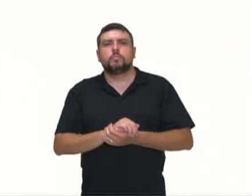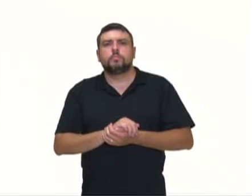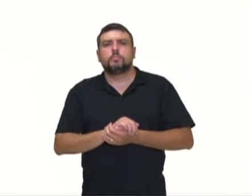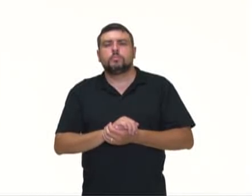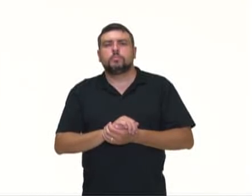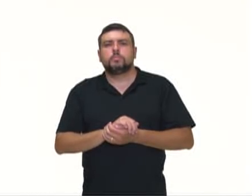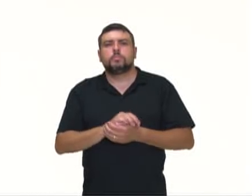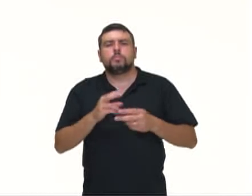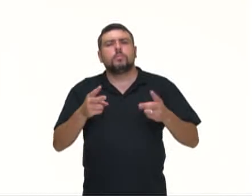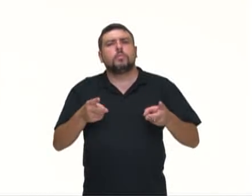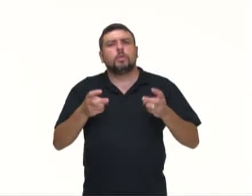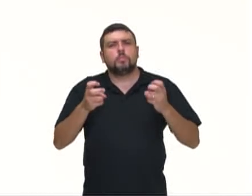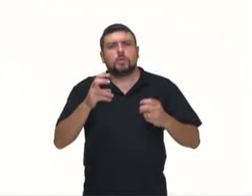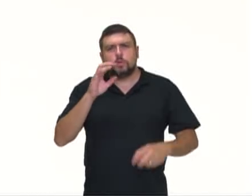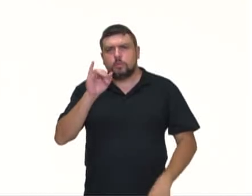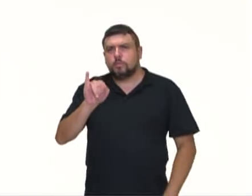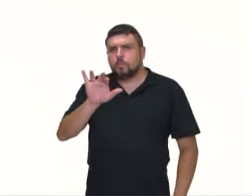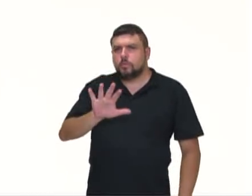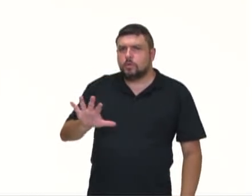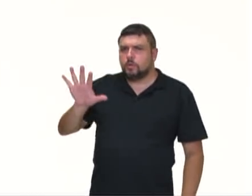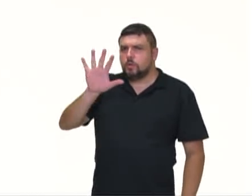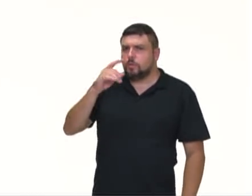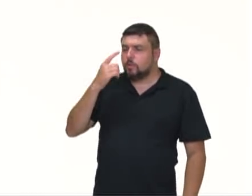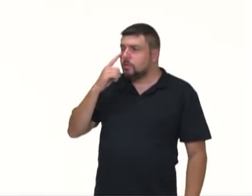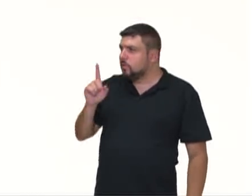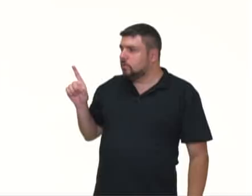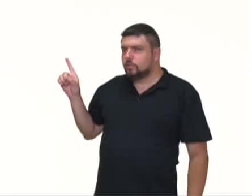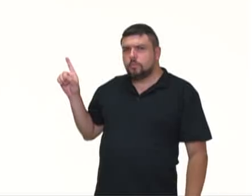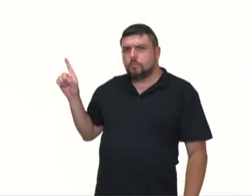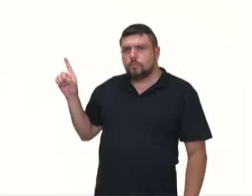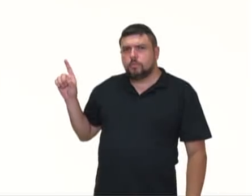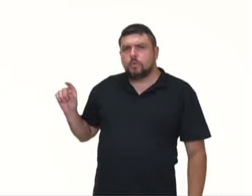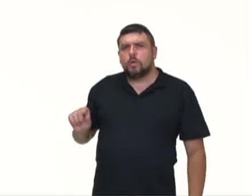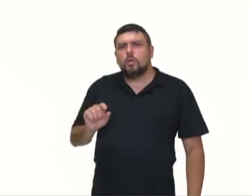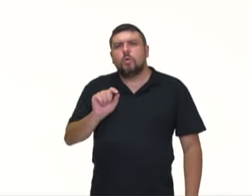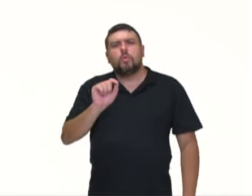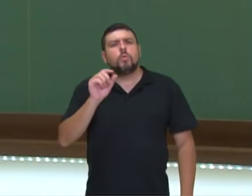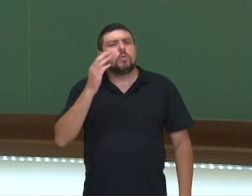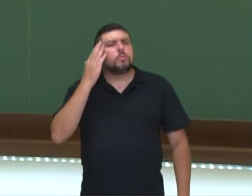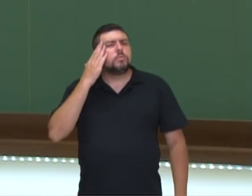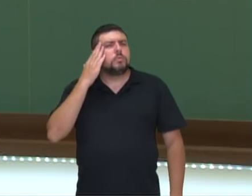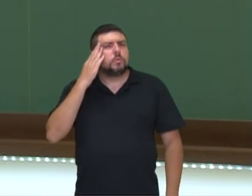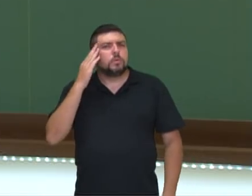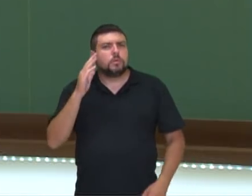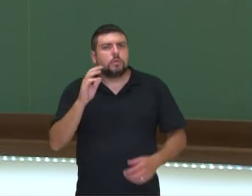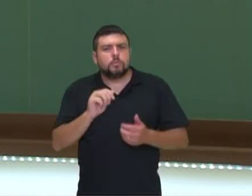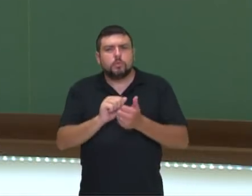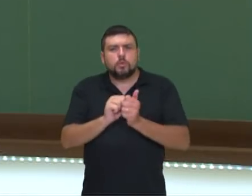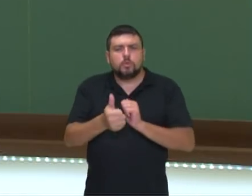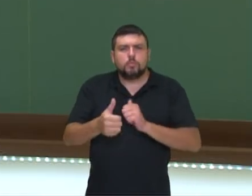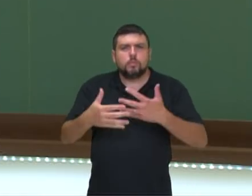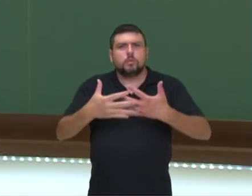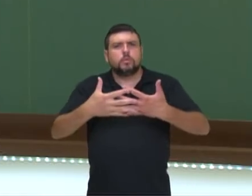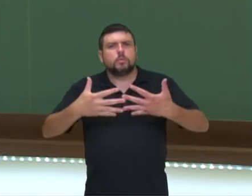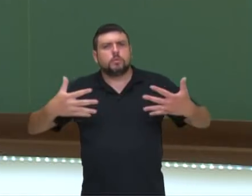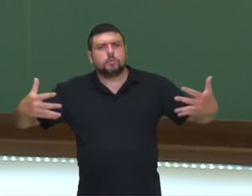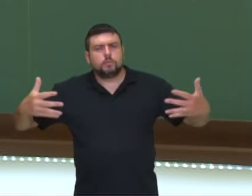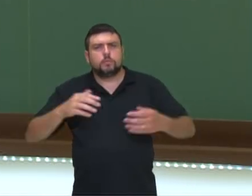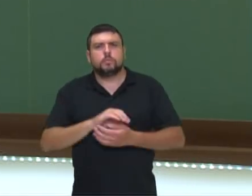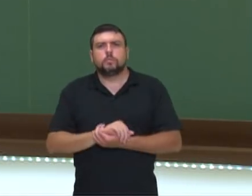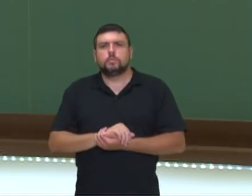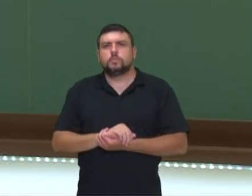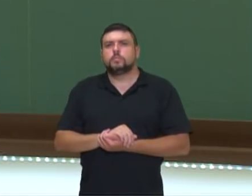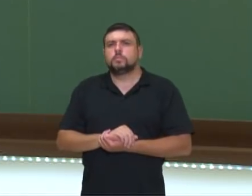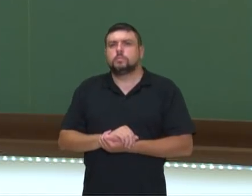imagens e relembre o que você sabe sobre os esportes de rede. Então vamos agora refletir um pouco o que você conhece, o que você entende